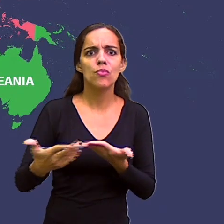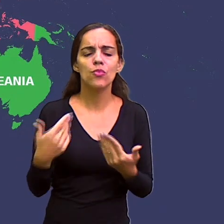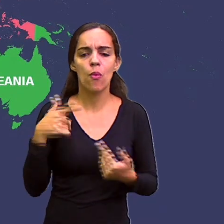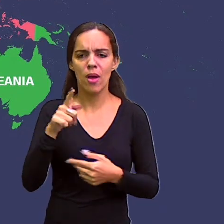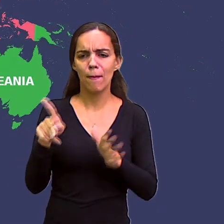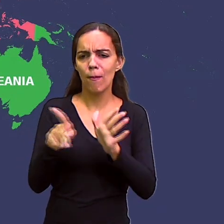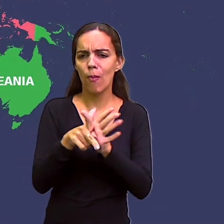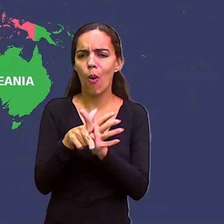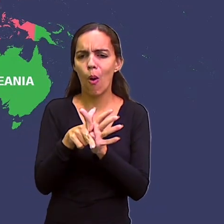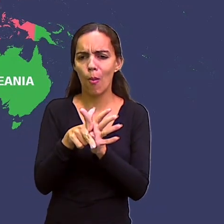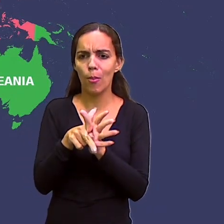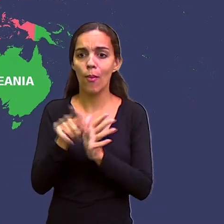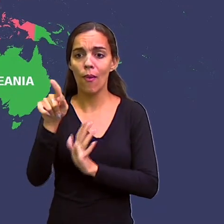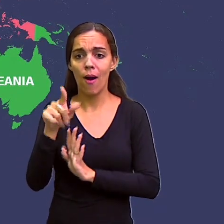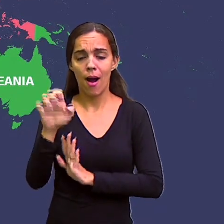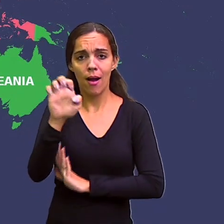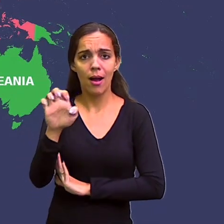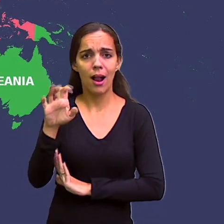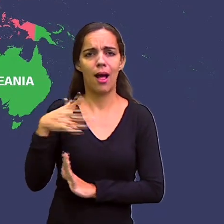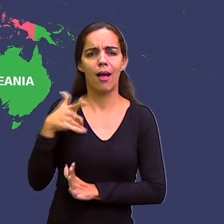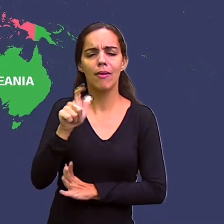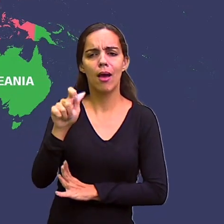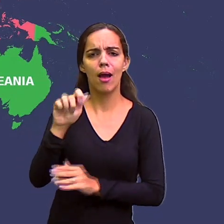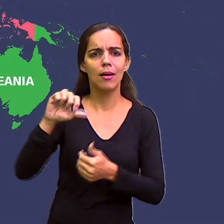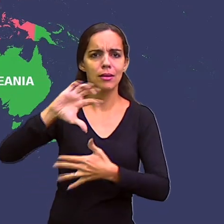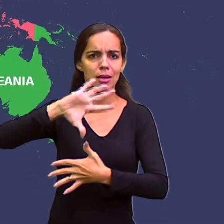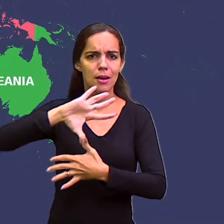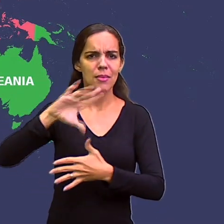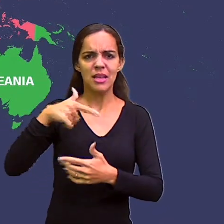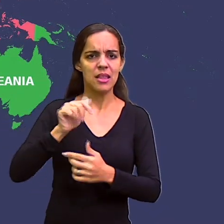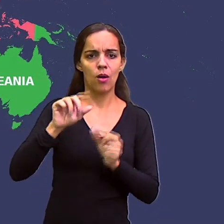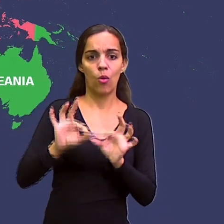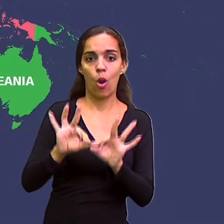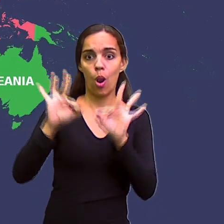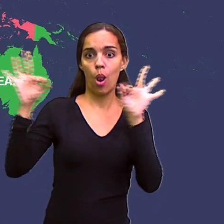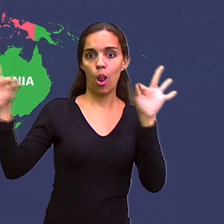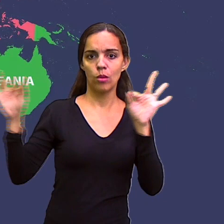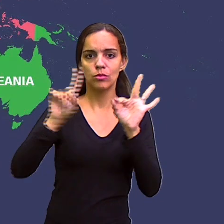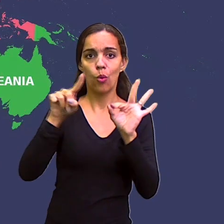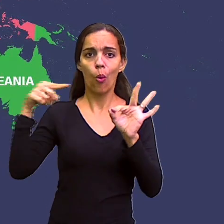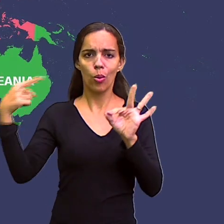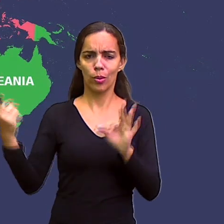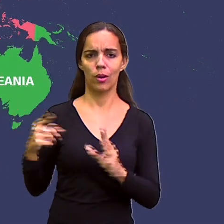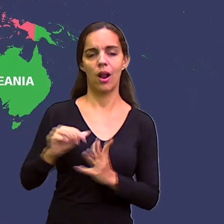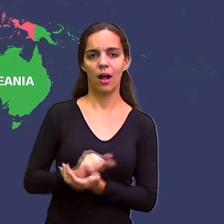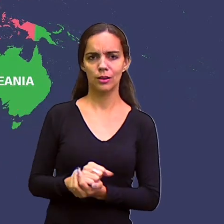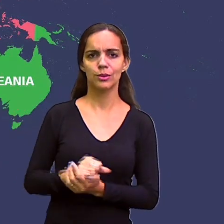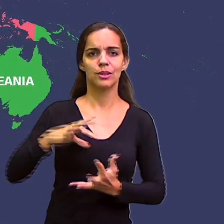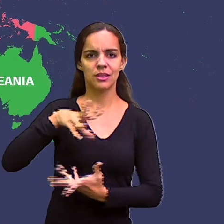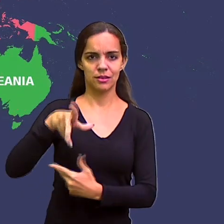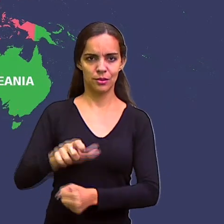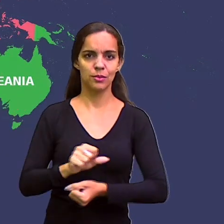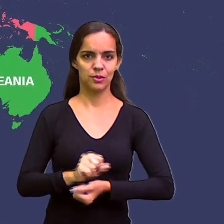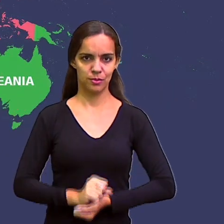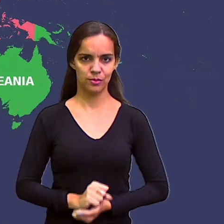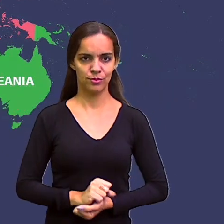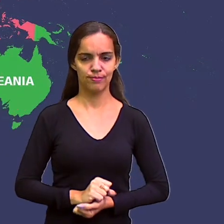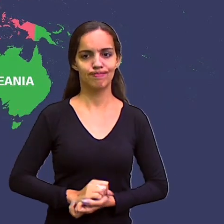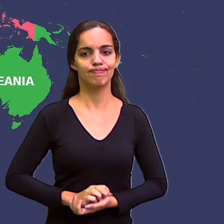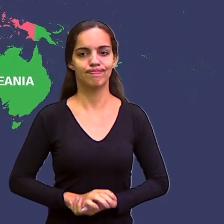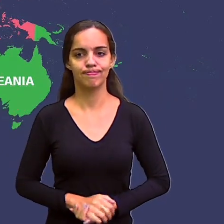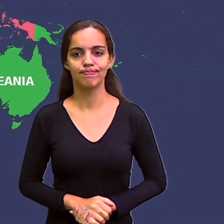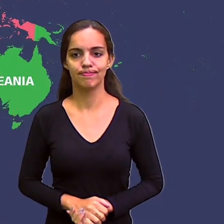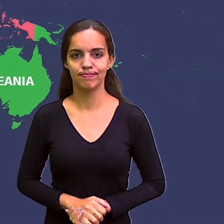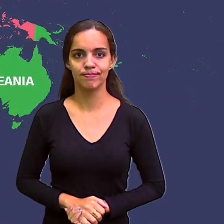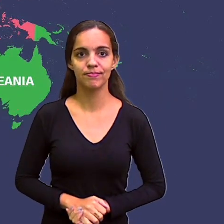do Sul. E a Ásia, onde surgiu o teatro de sombras, né? É bem distante, no outro lado do nosso